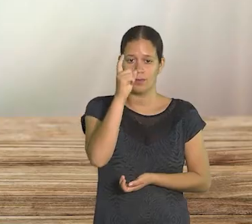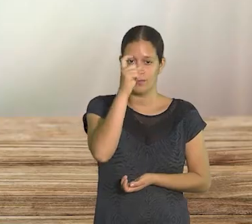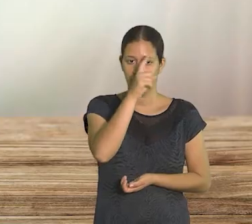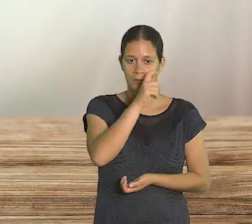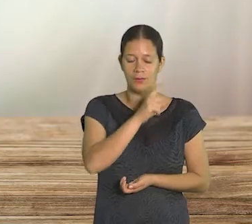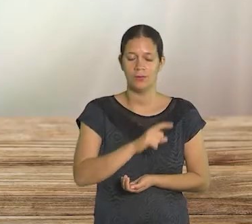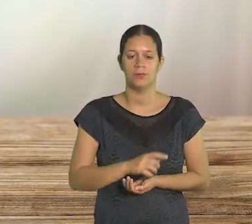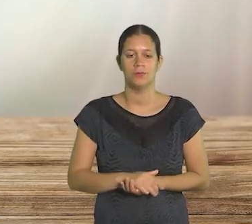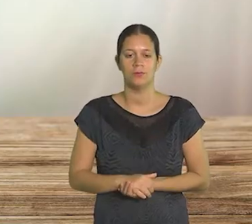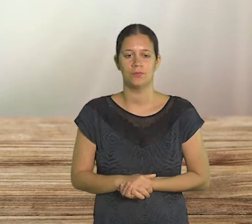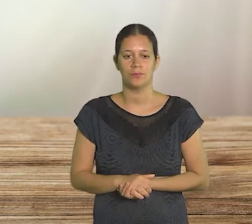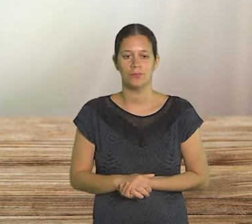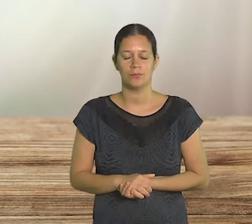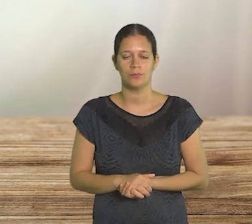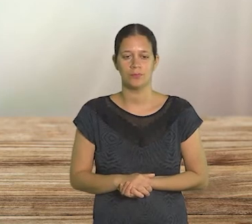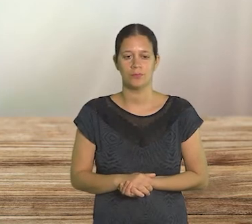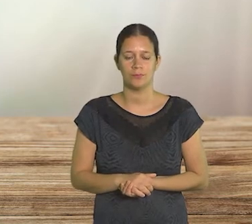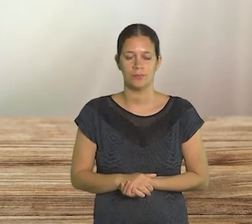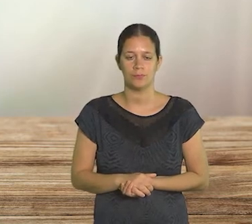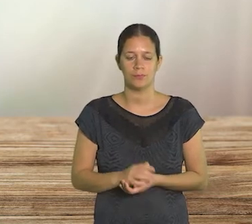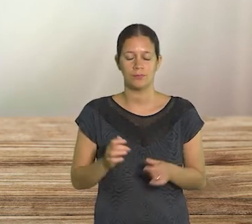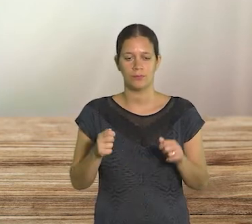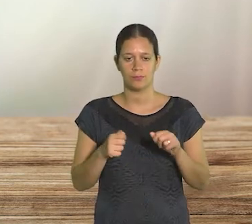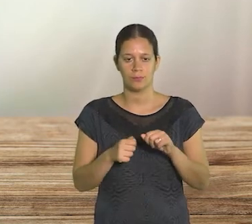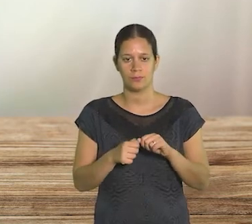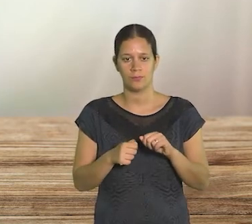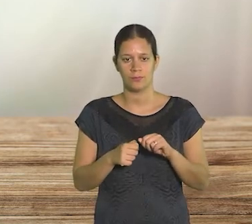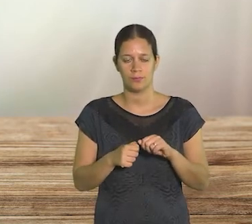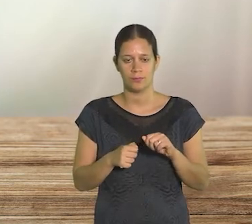ficar um pouco mais difícil, vamos fazer